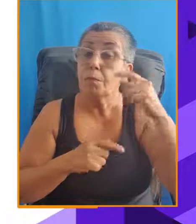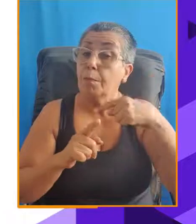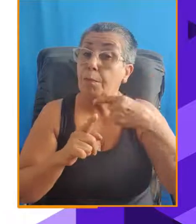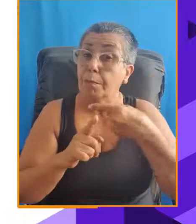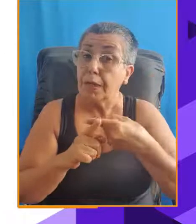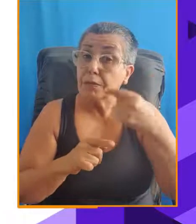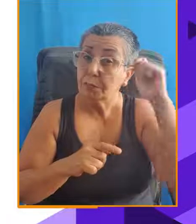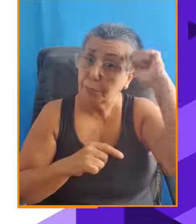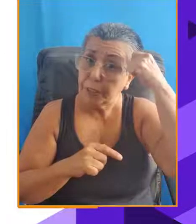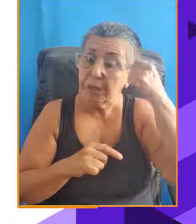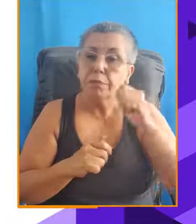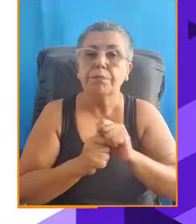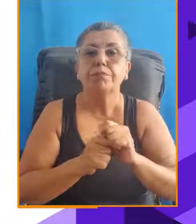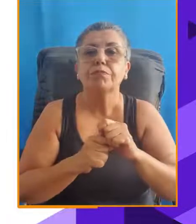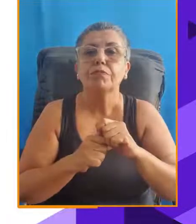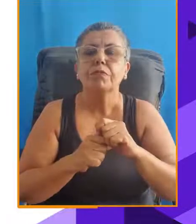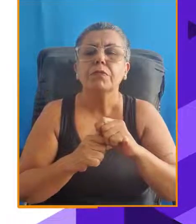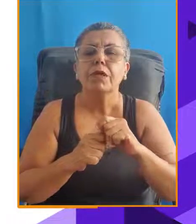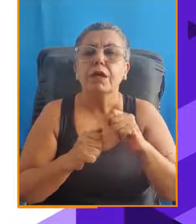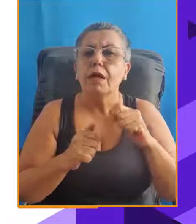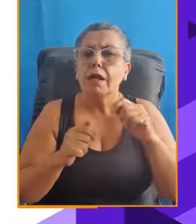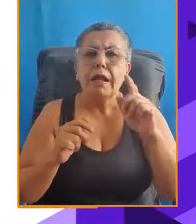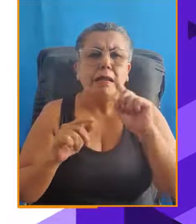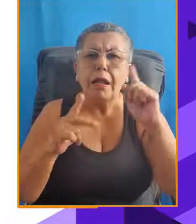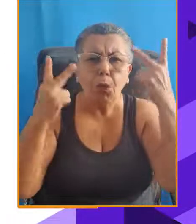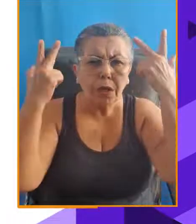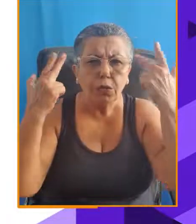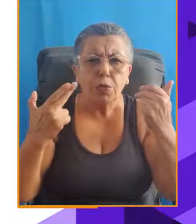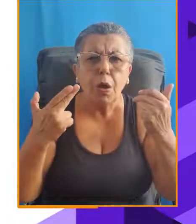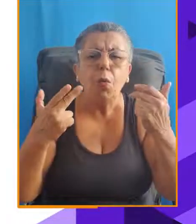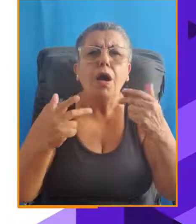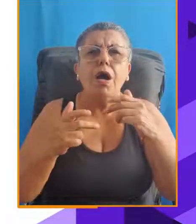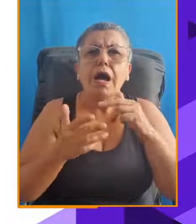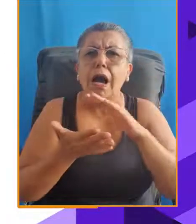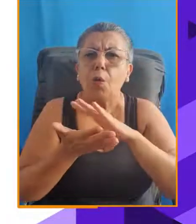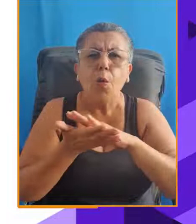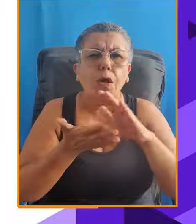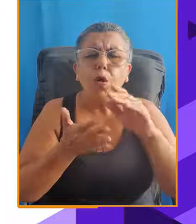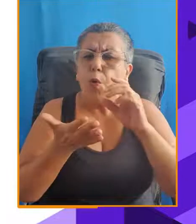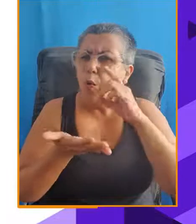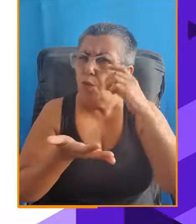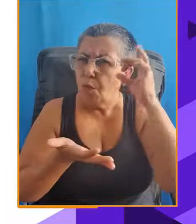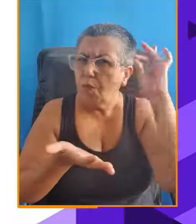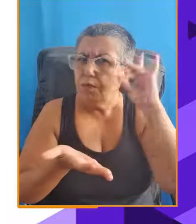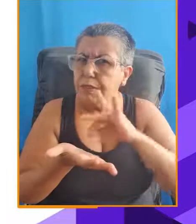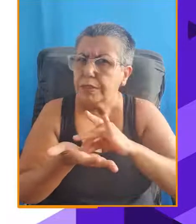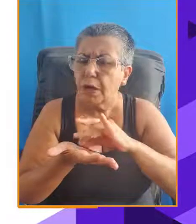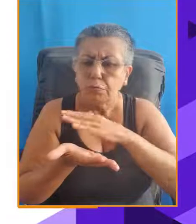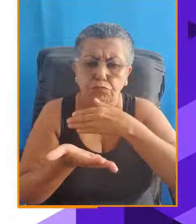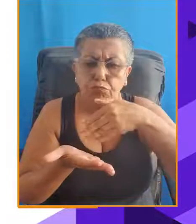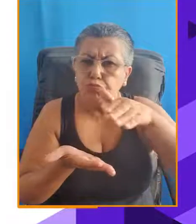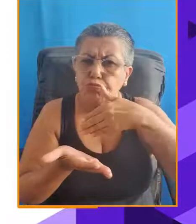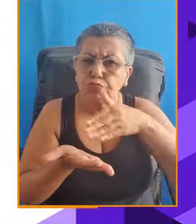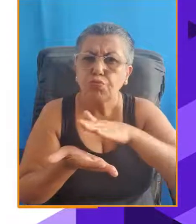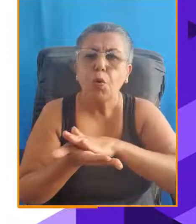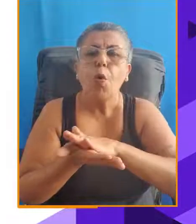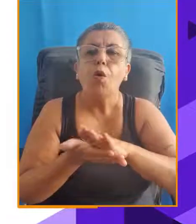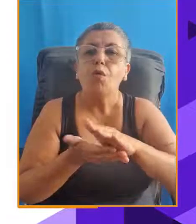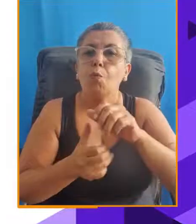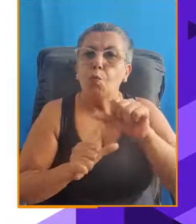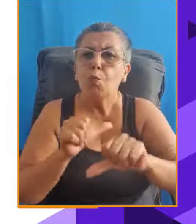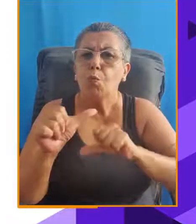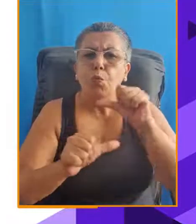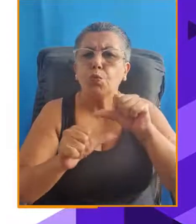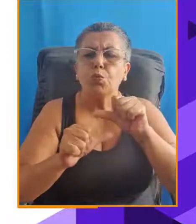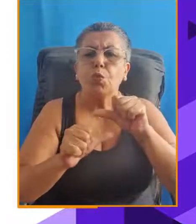preto. Quando artificial, a cor original do material está coberta por uma camada de pintura ou foi